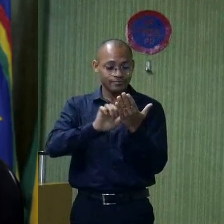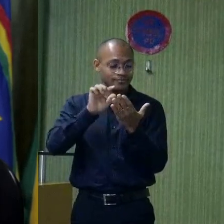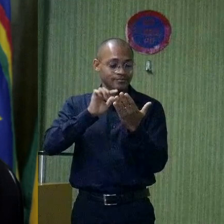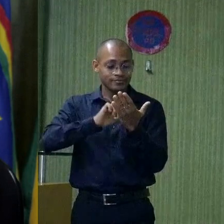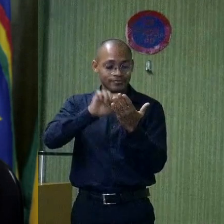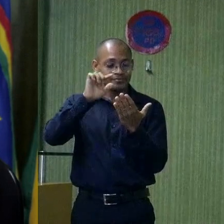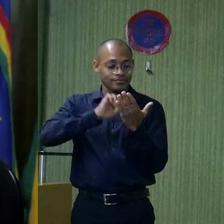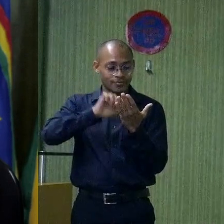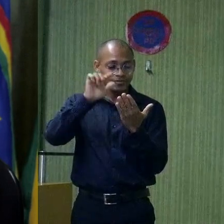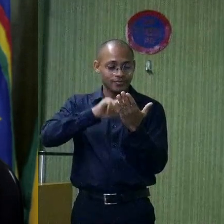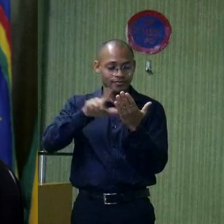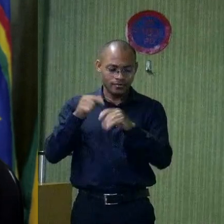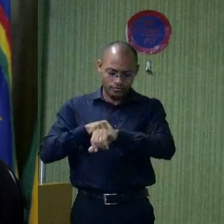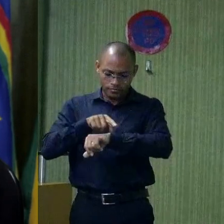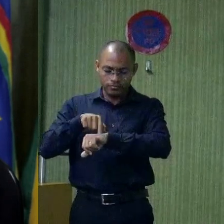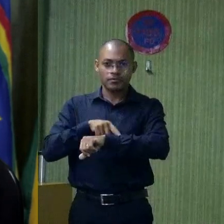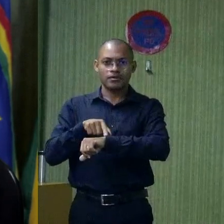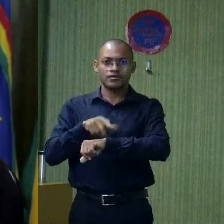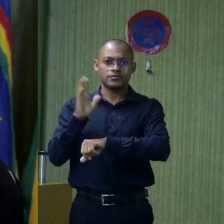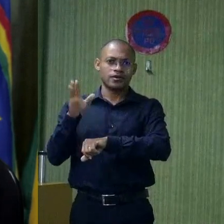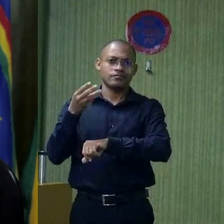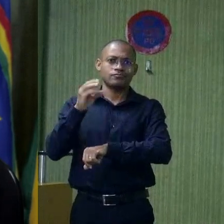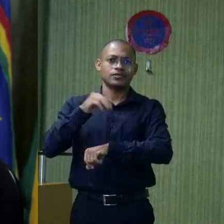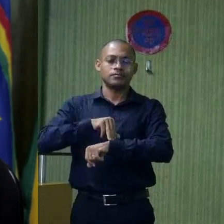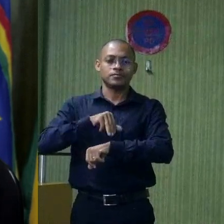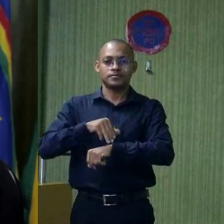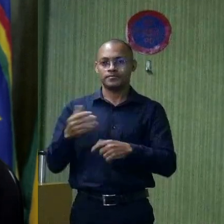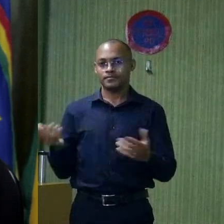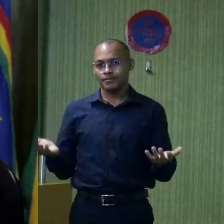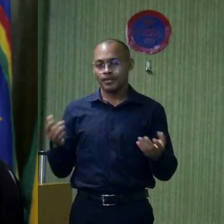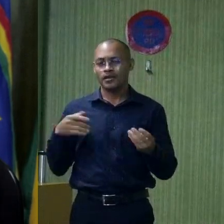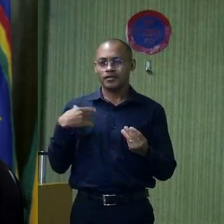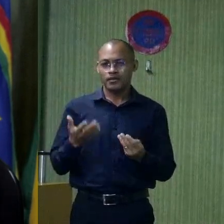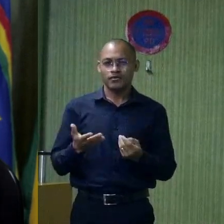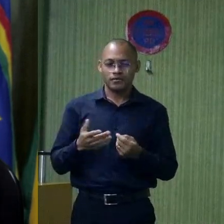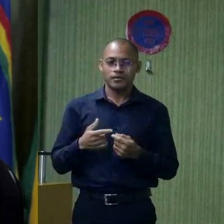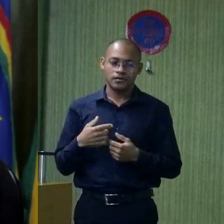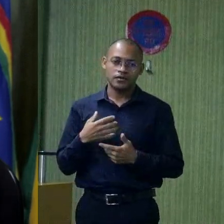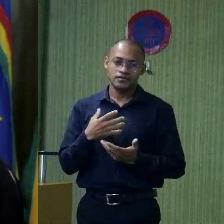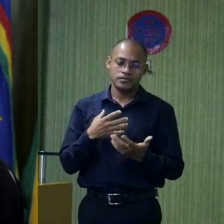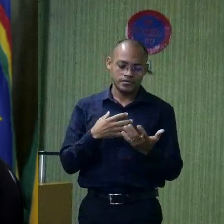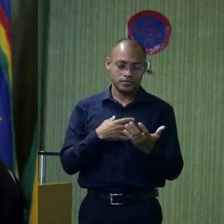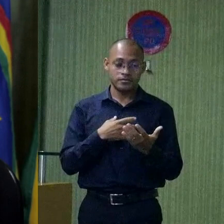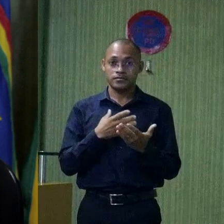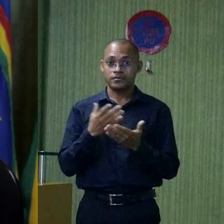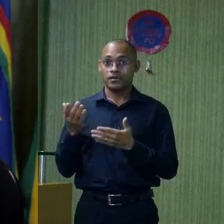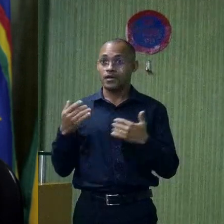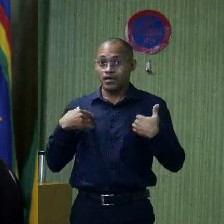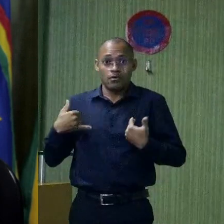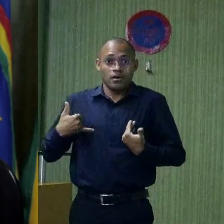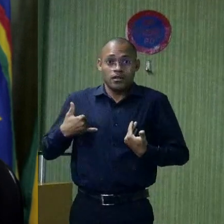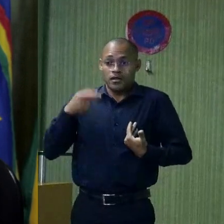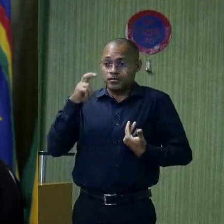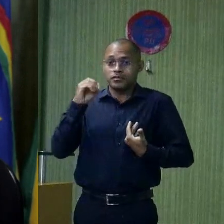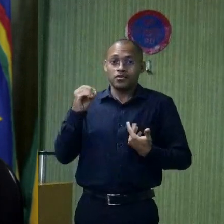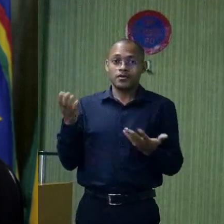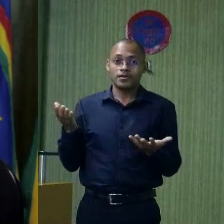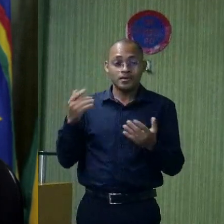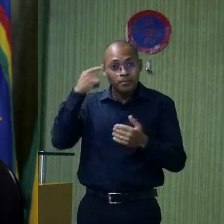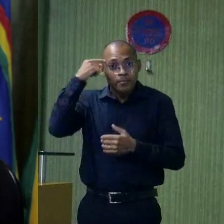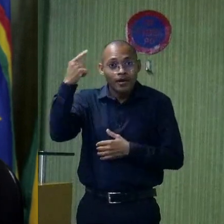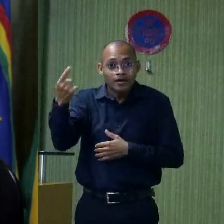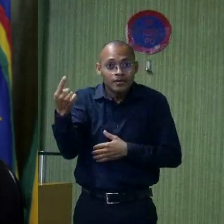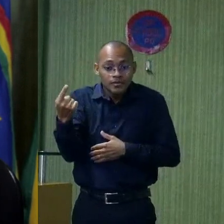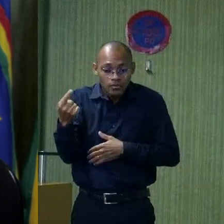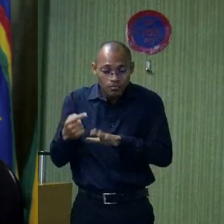vai e vai passando quando você vê já tem já tá ali meia hora então isso isso é um homem já com 50 anos de idade imagine